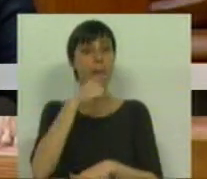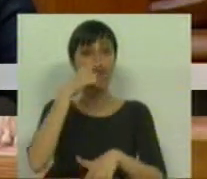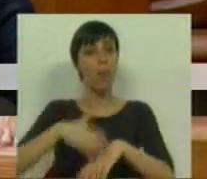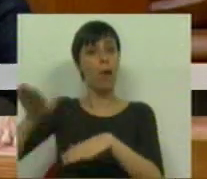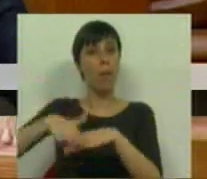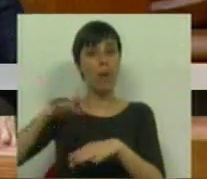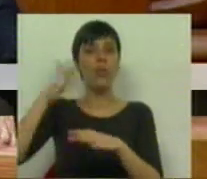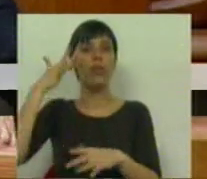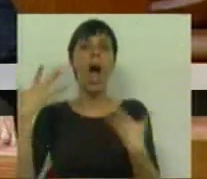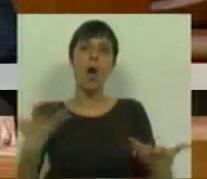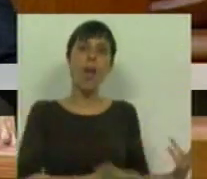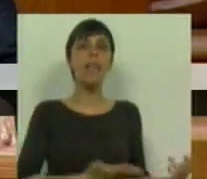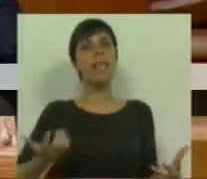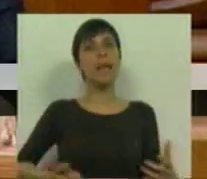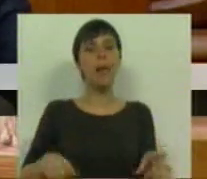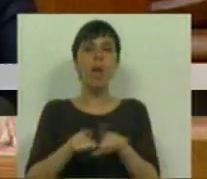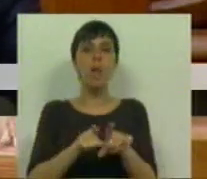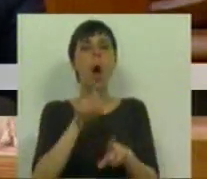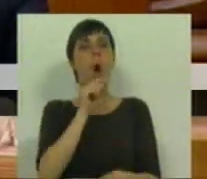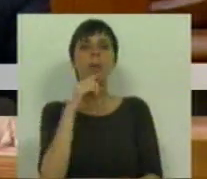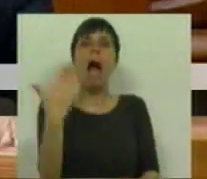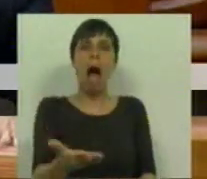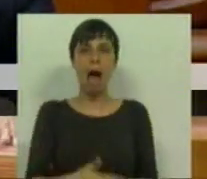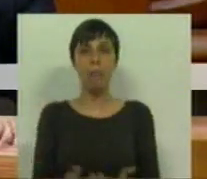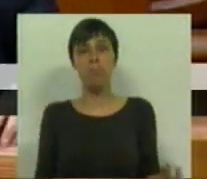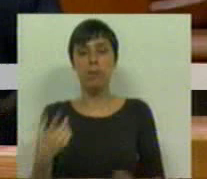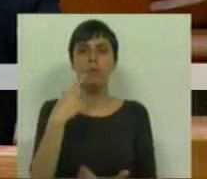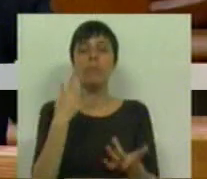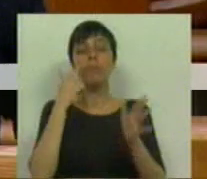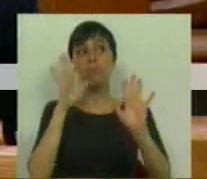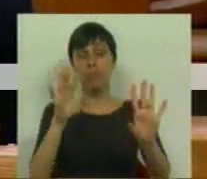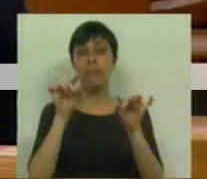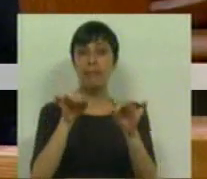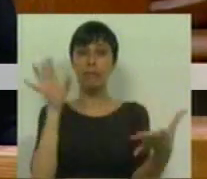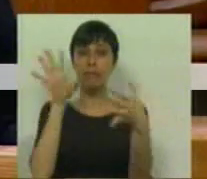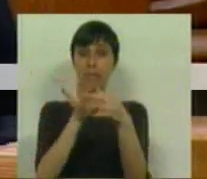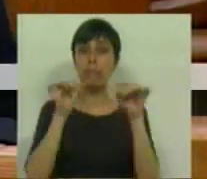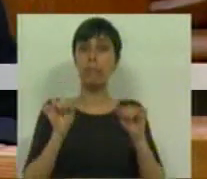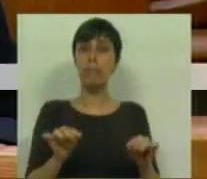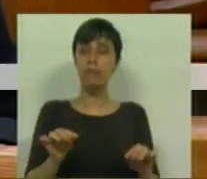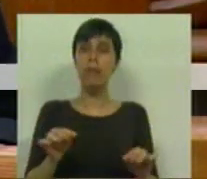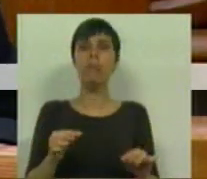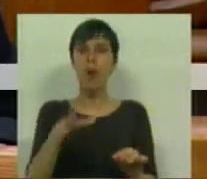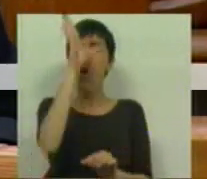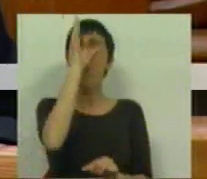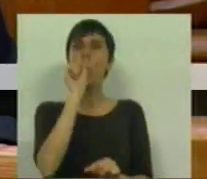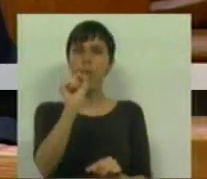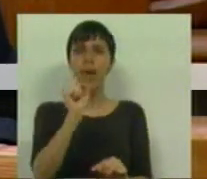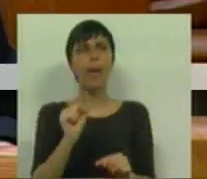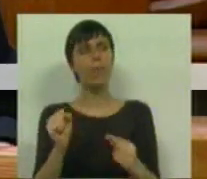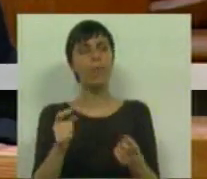possibilidade, o desemprego como oportunidade. Reconheçamos que a esse respeito temos tido um